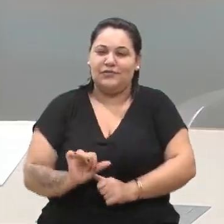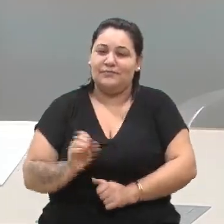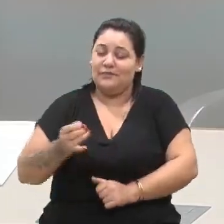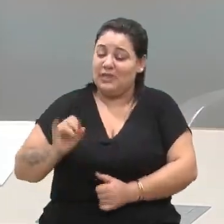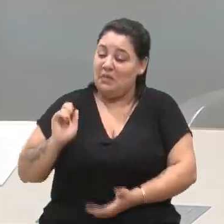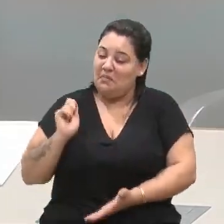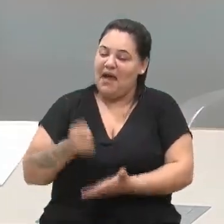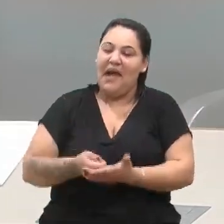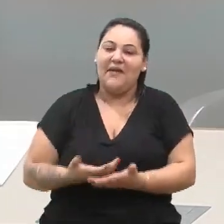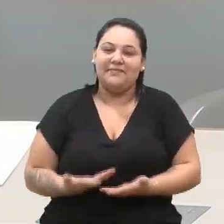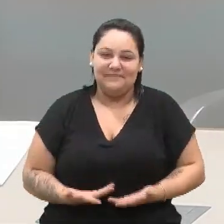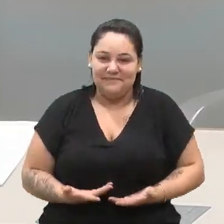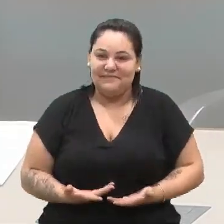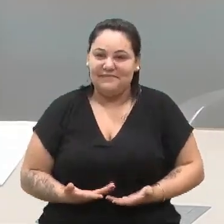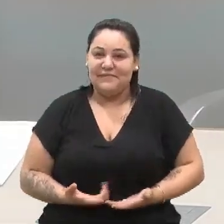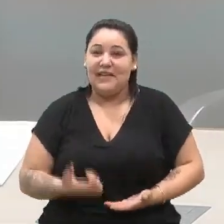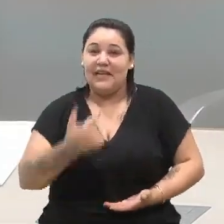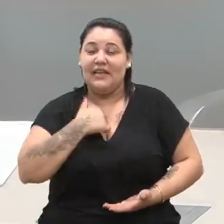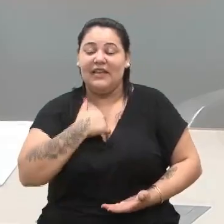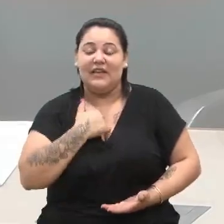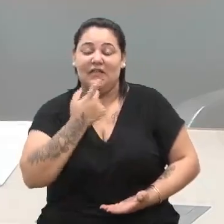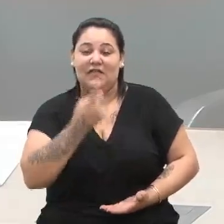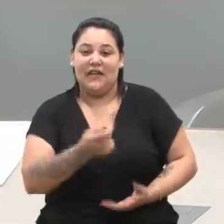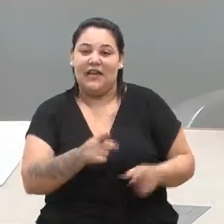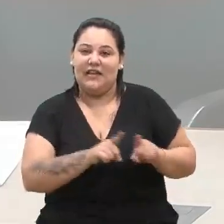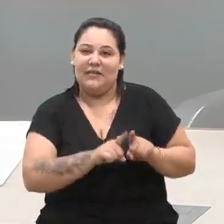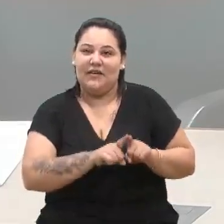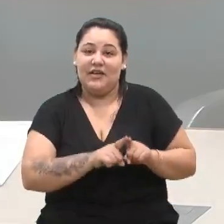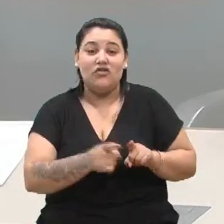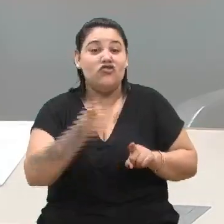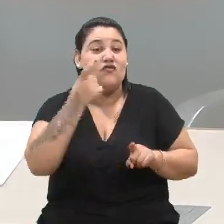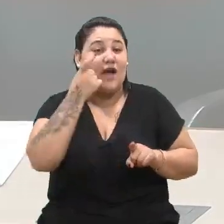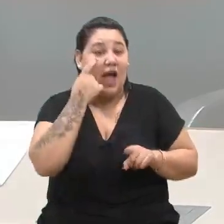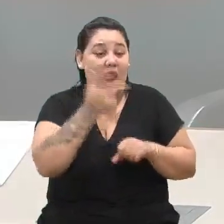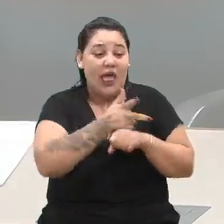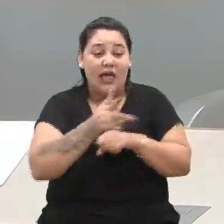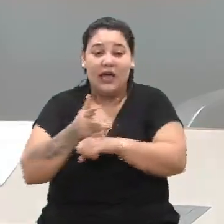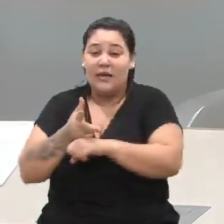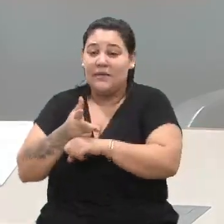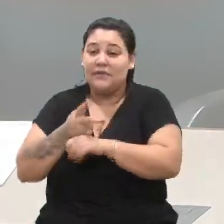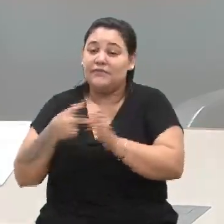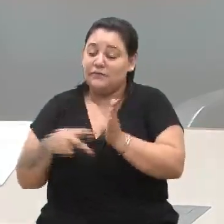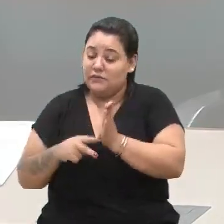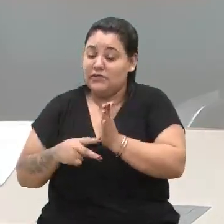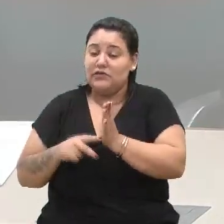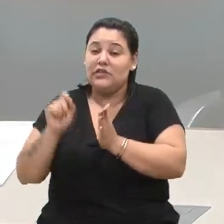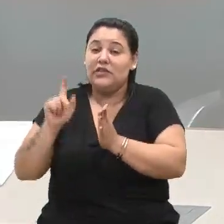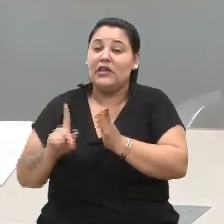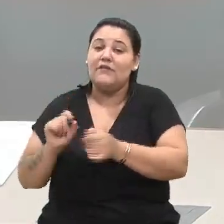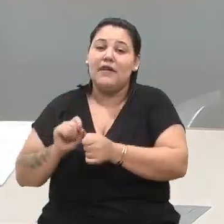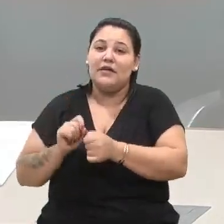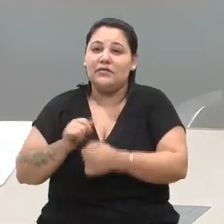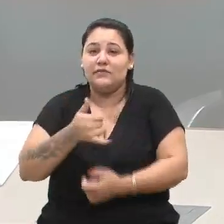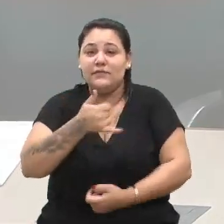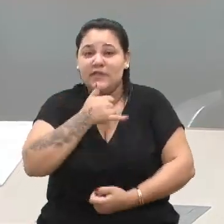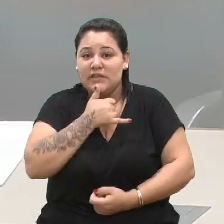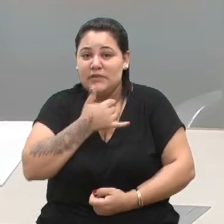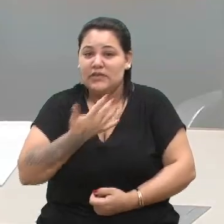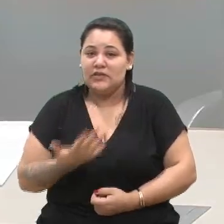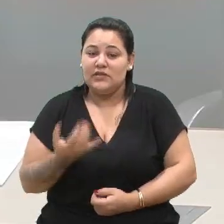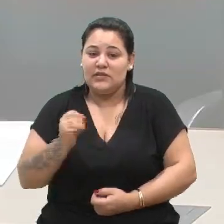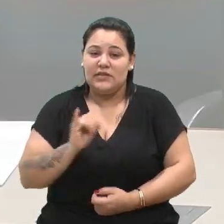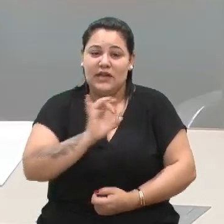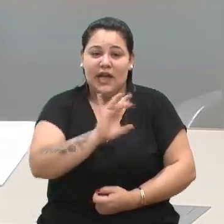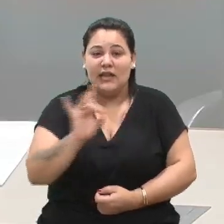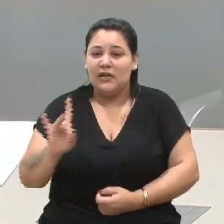até eu falei ali para a síndica, nós vamos olhar nas câmaras quem faz isso. Infelizmente, se cada um não fizer a